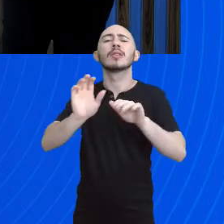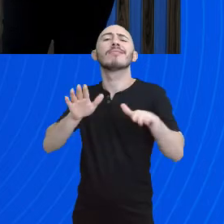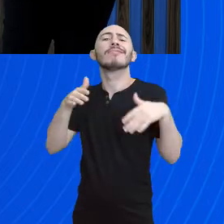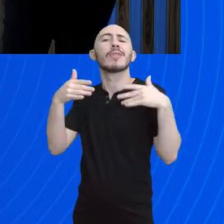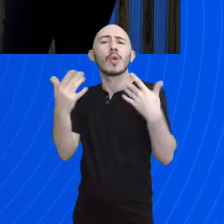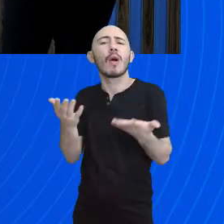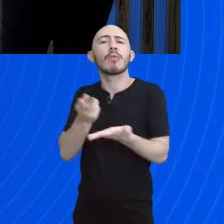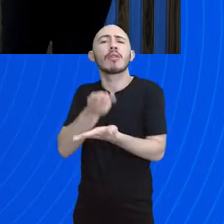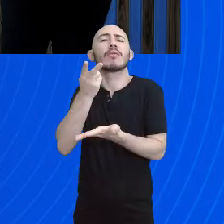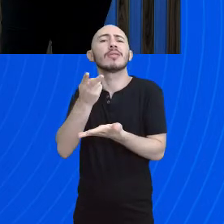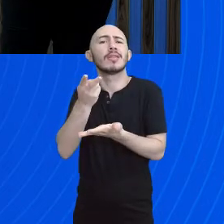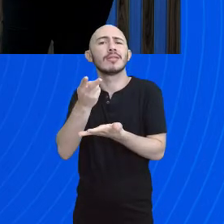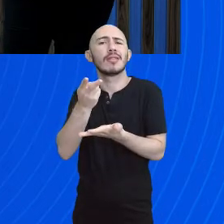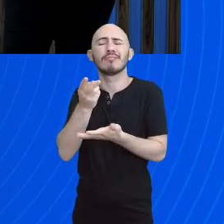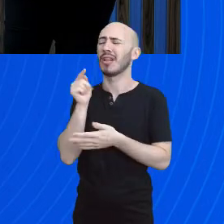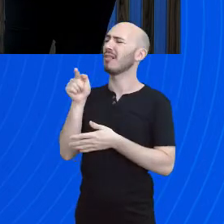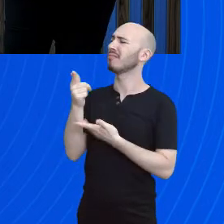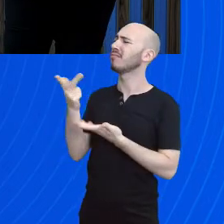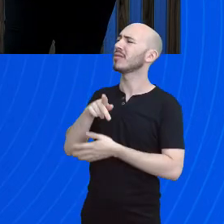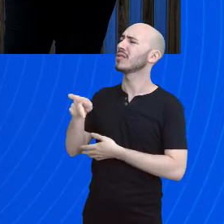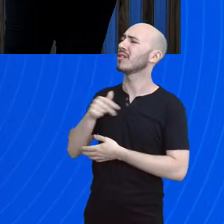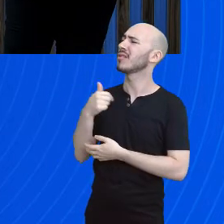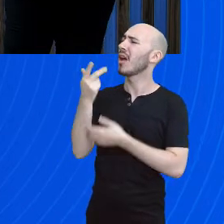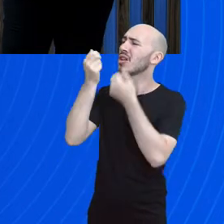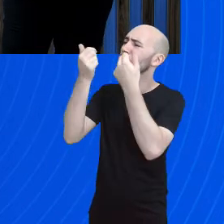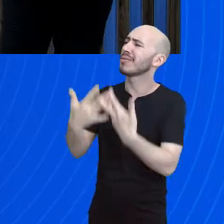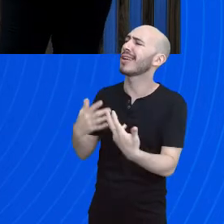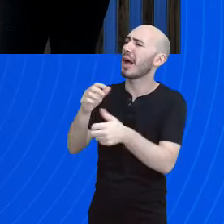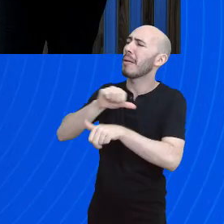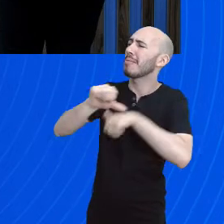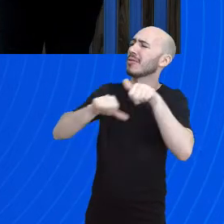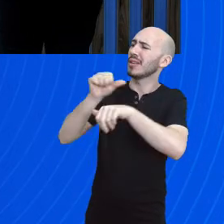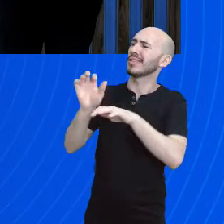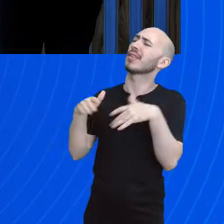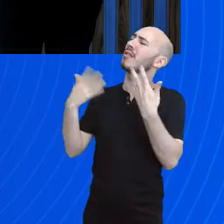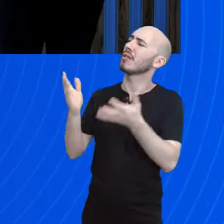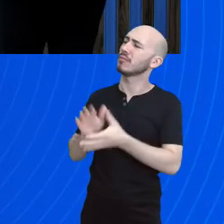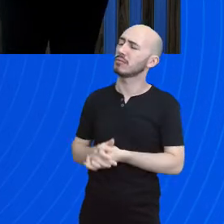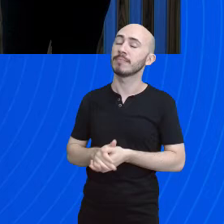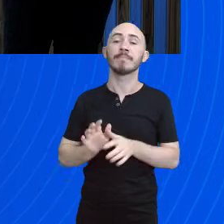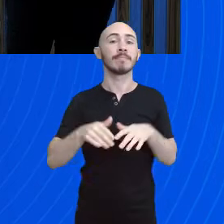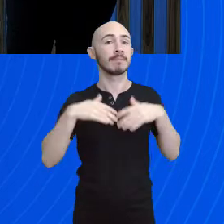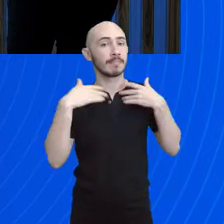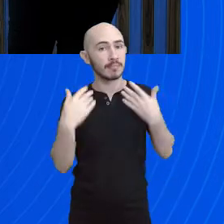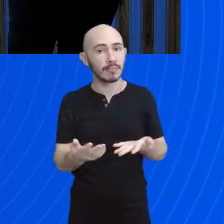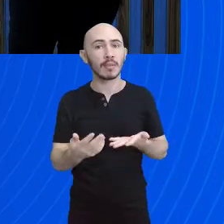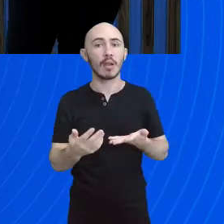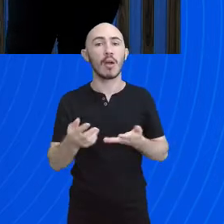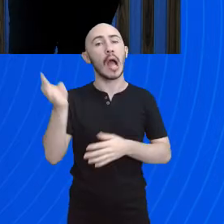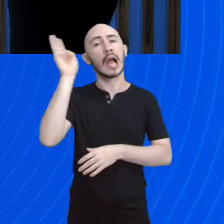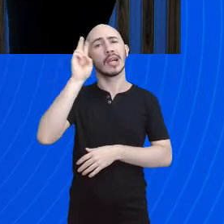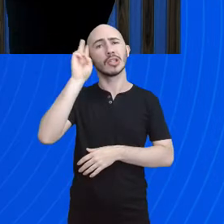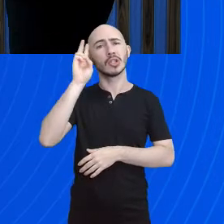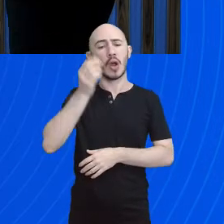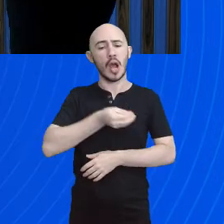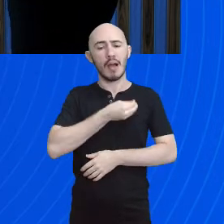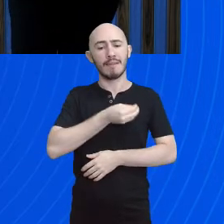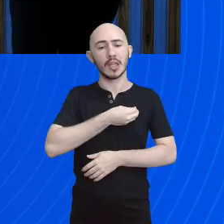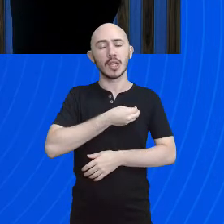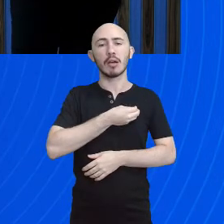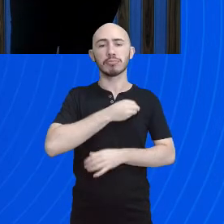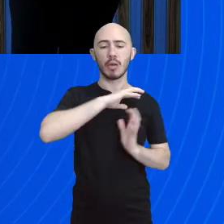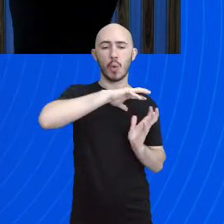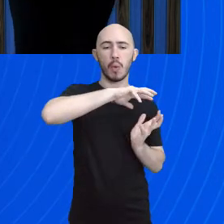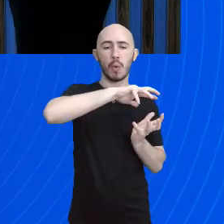essas, professora, que a senhora está falando aí, né? Durante a história da vida da Terra, a gente sabe que a Terra